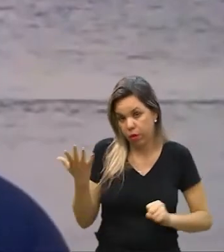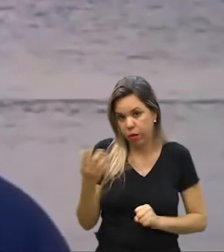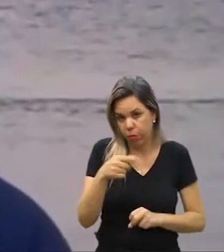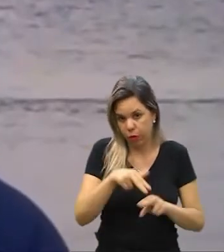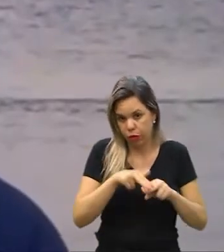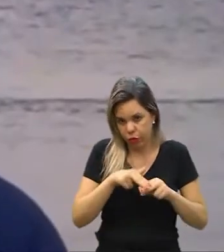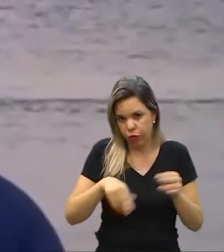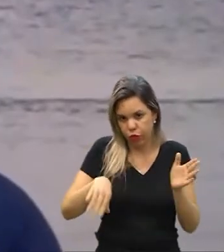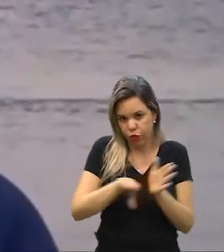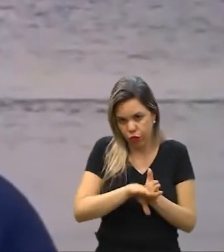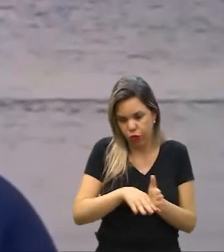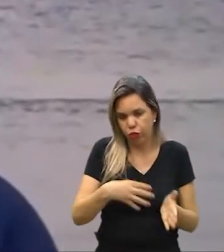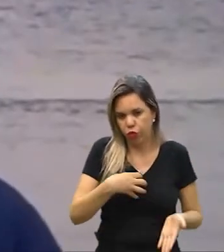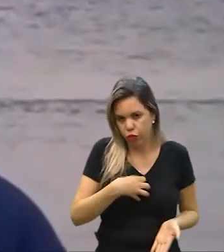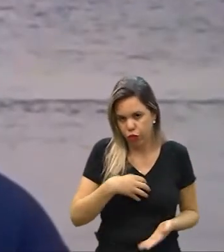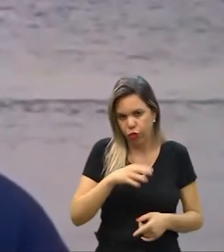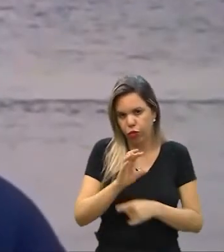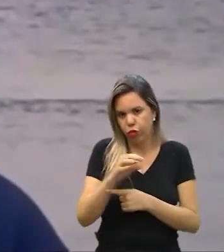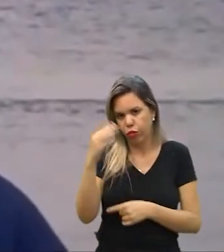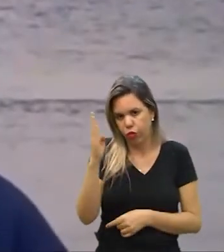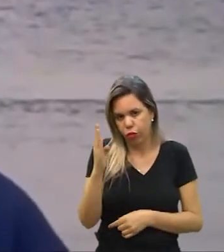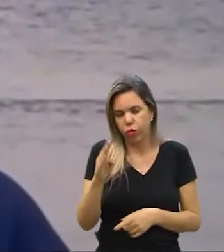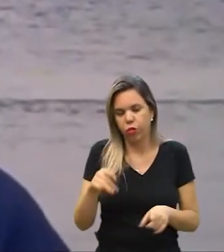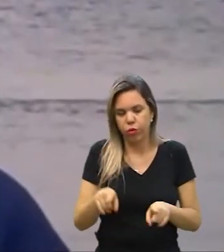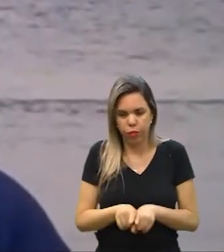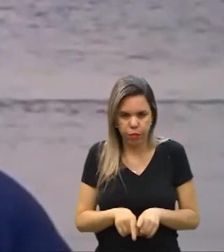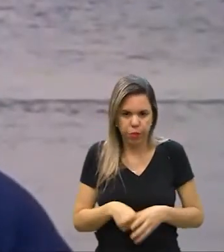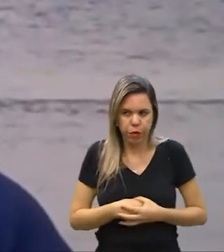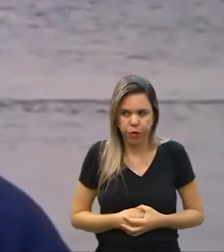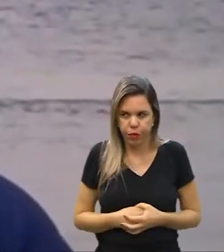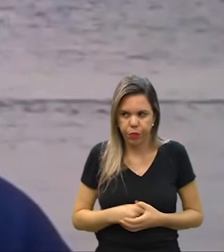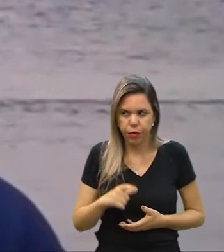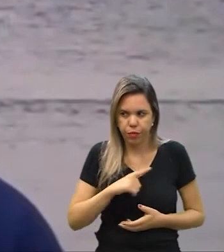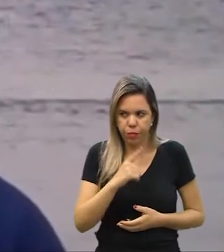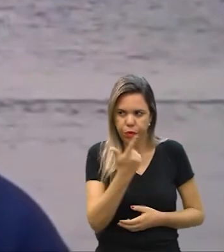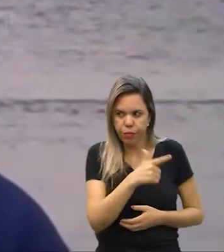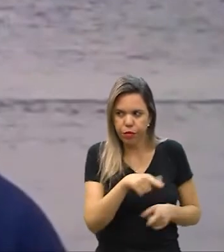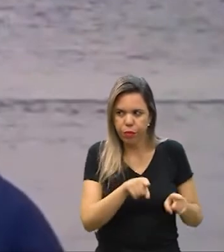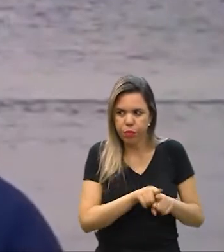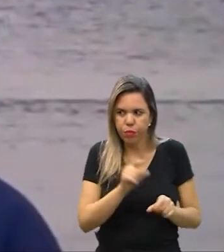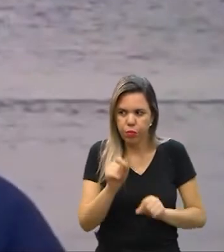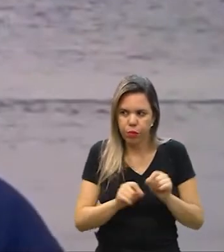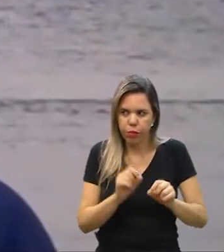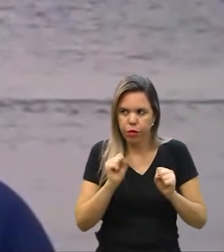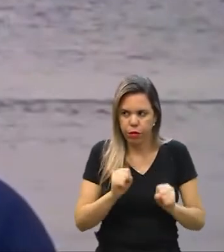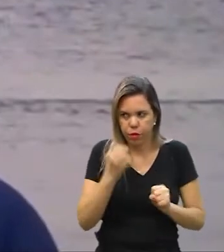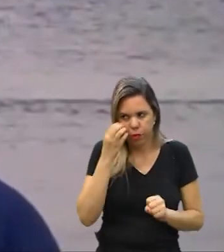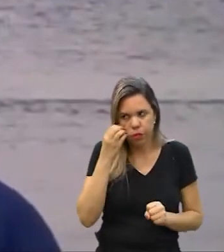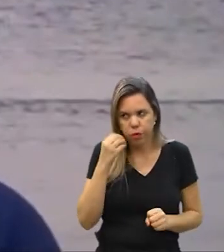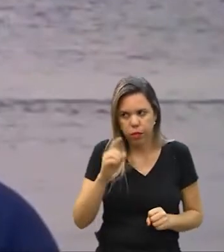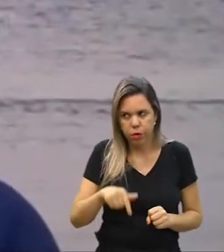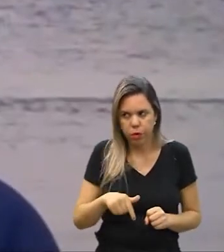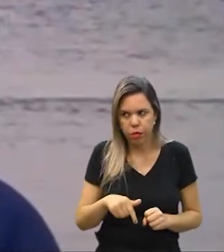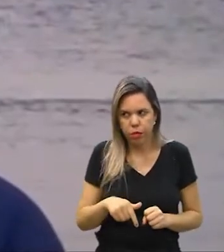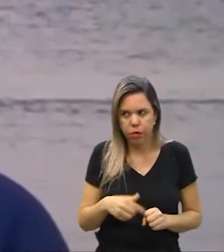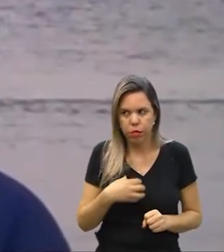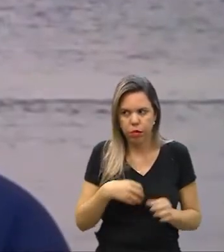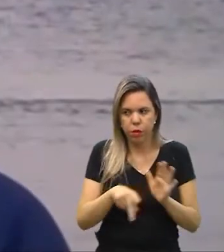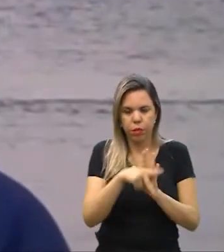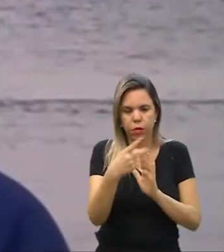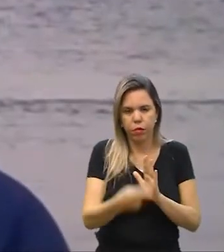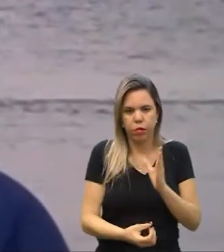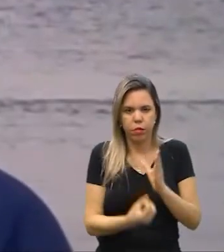por isso que ele acabou chegando na Bahia, e também tem a outra hipótese de que ele pode ser ali da